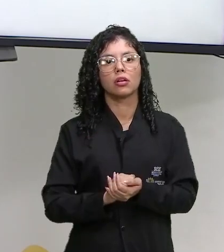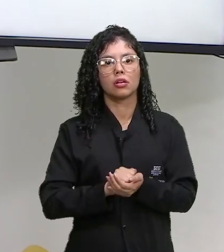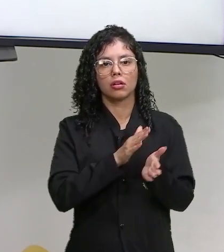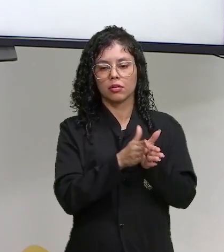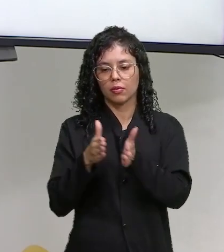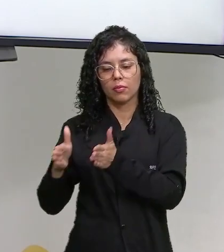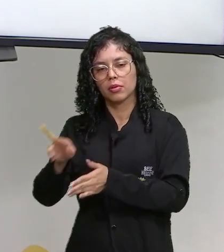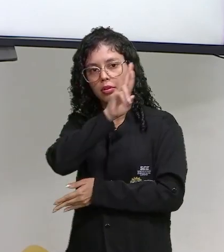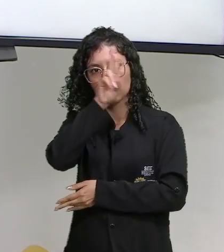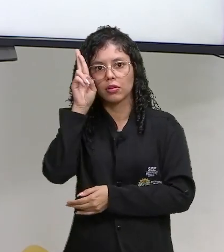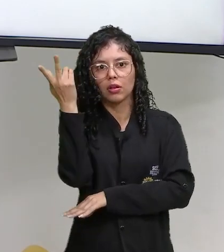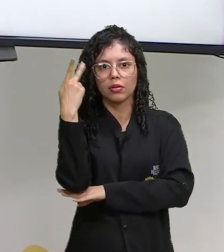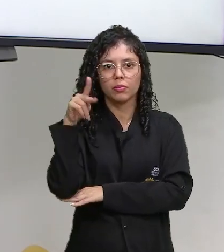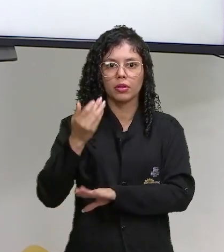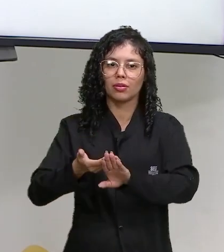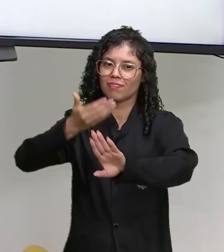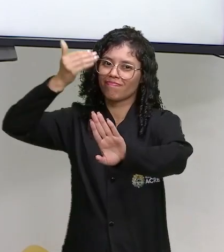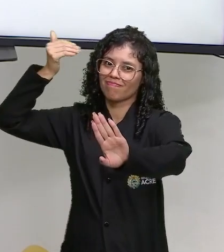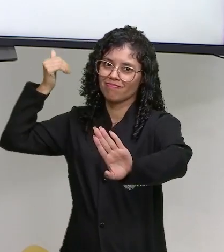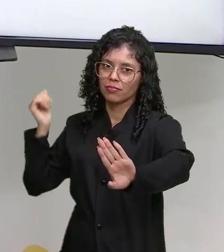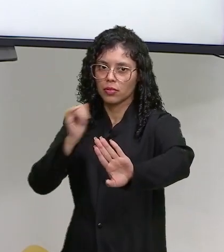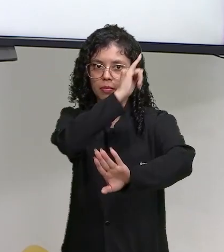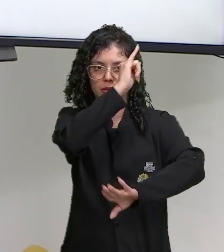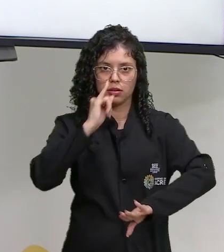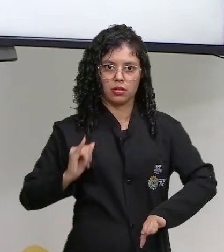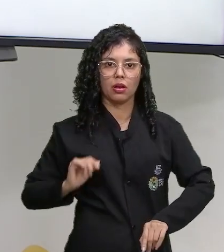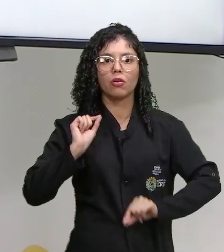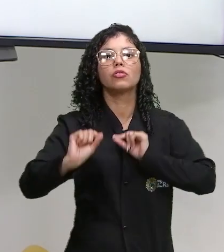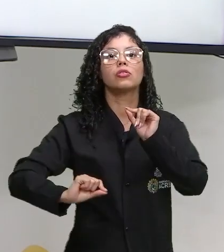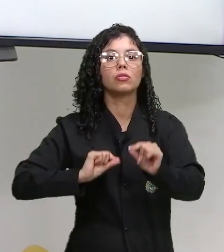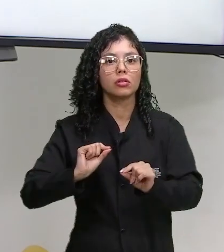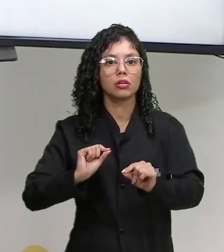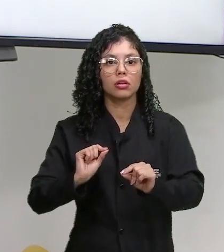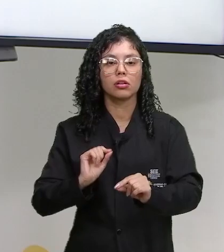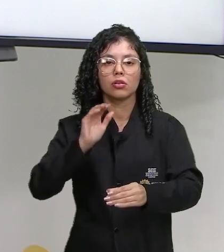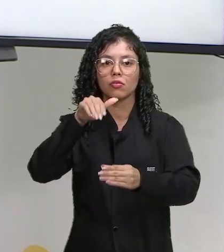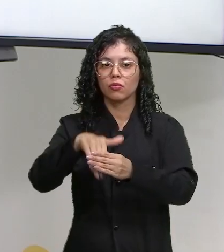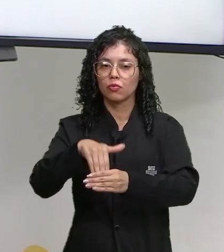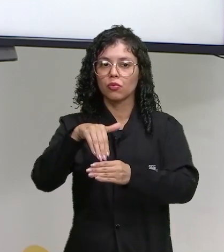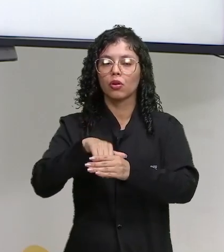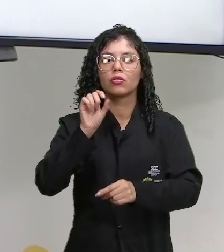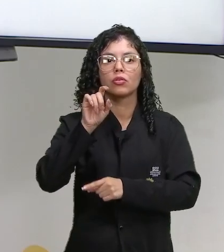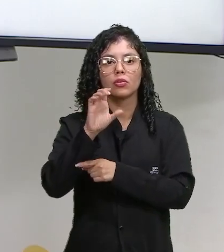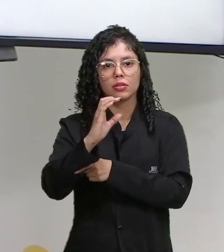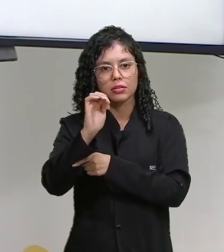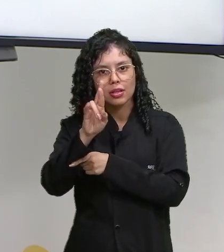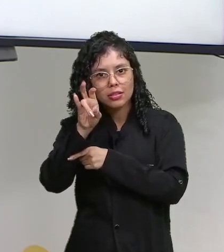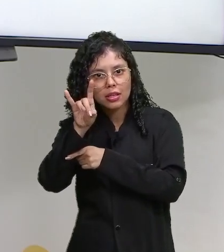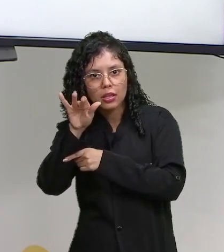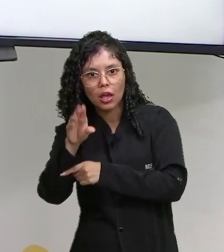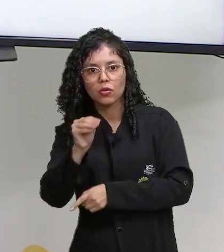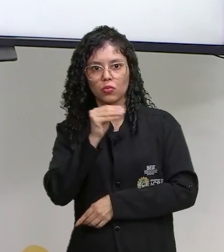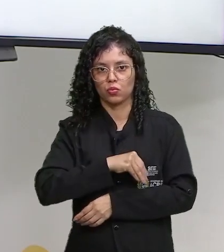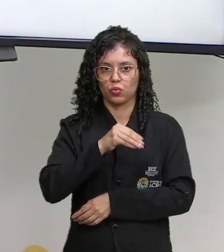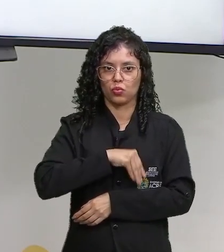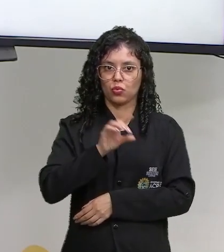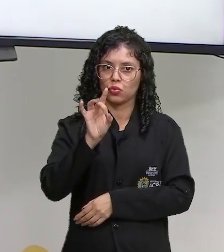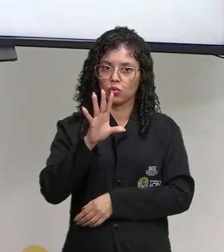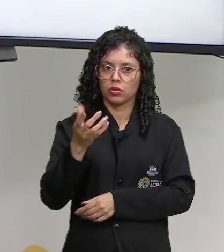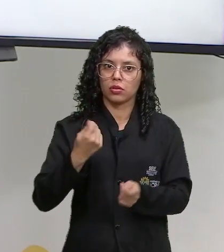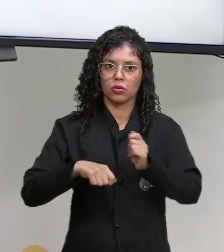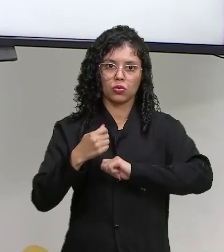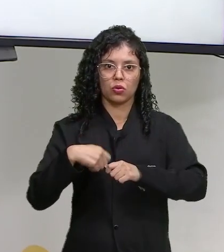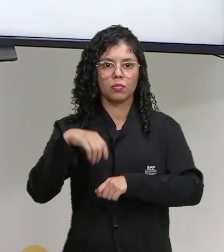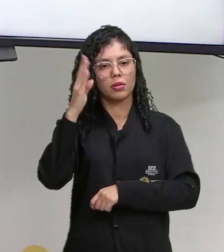história. Lá no período imperial, por exemplo, a gente tinha um critério do voto censitário, que era um voto por renda. Somente a elite econômica